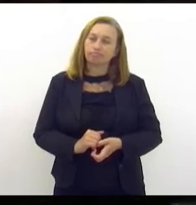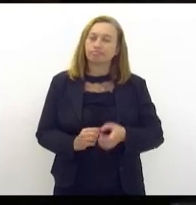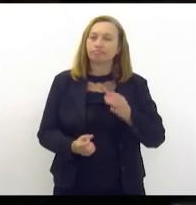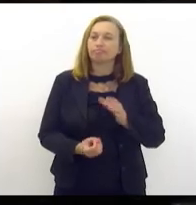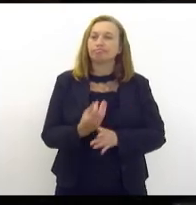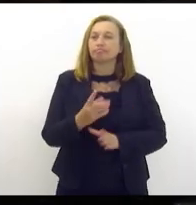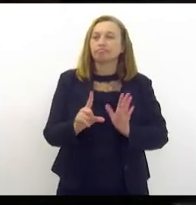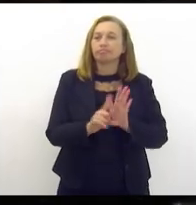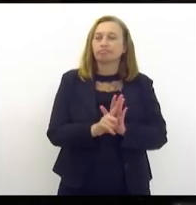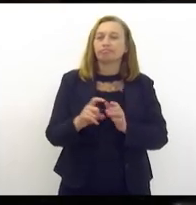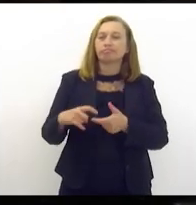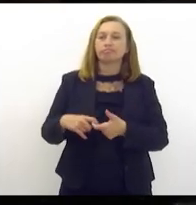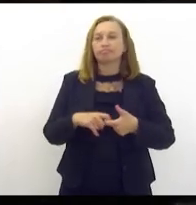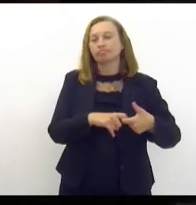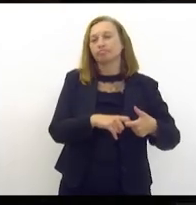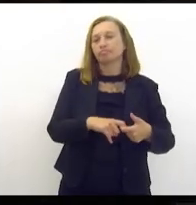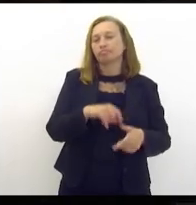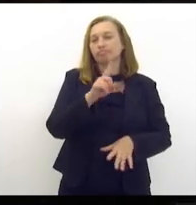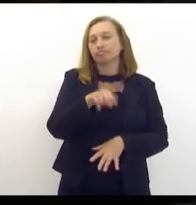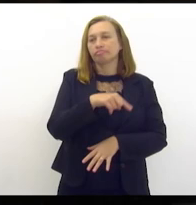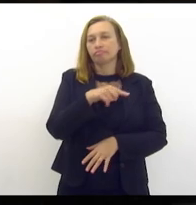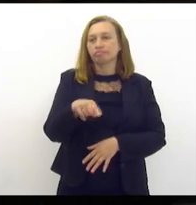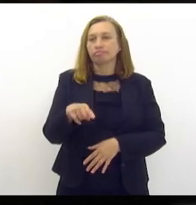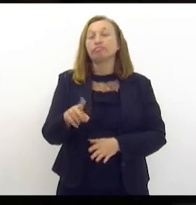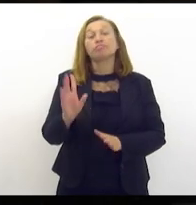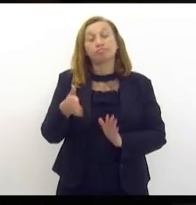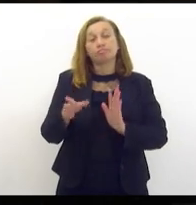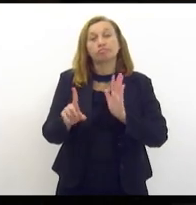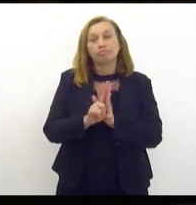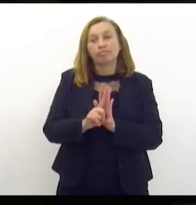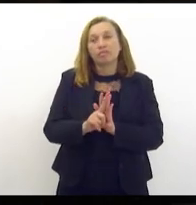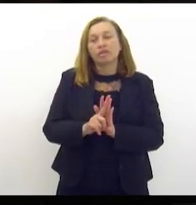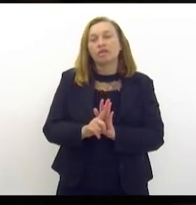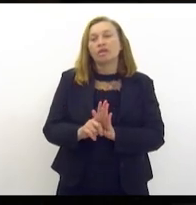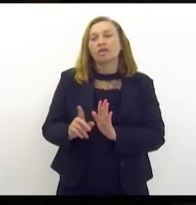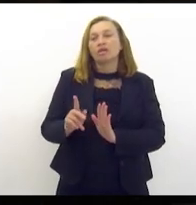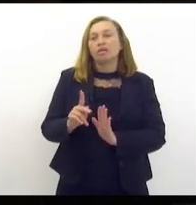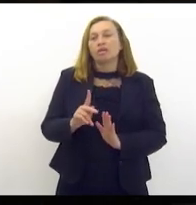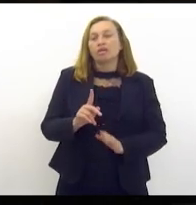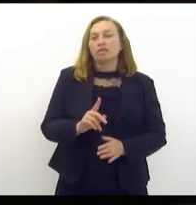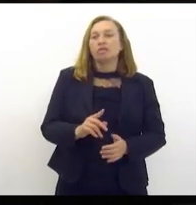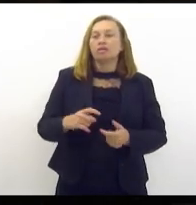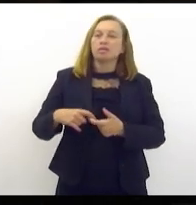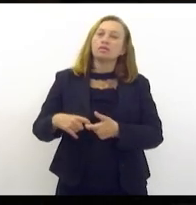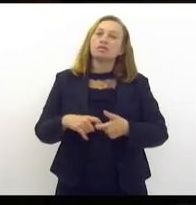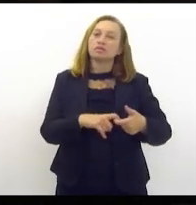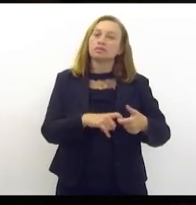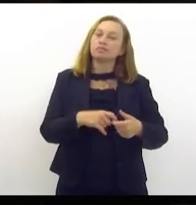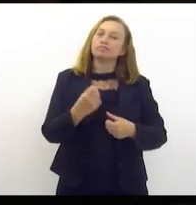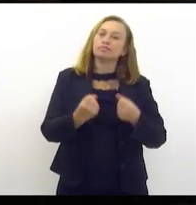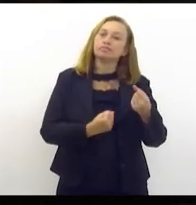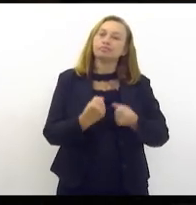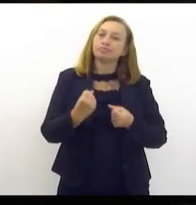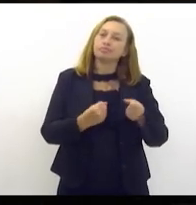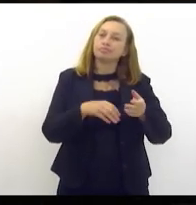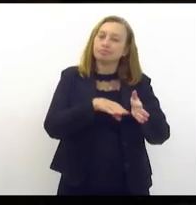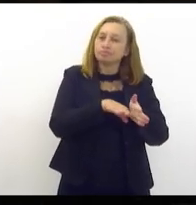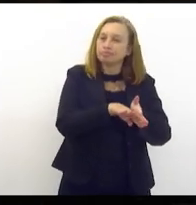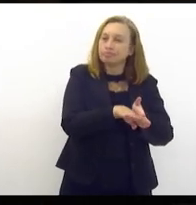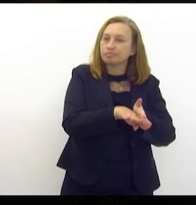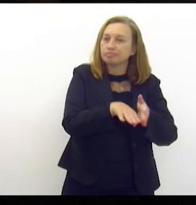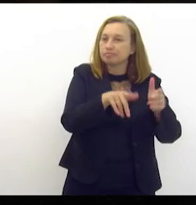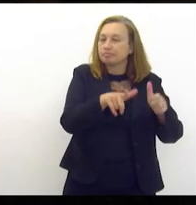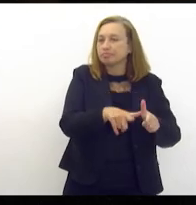lei do reboque. Fica proibido, é lei isso. Fica proibido o reboque de veículos estacionados em